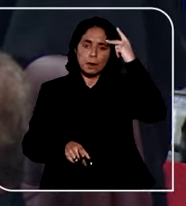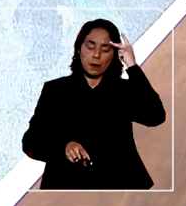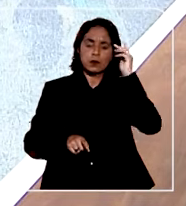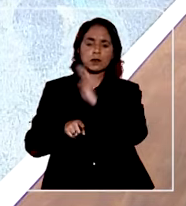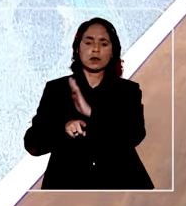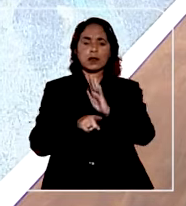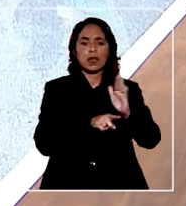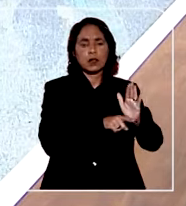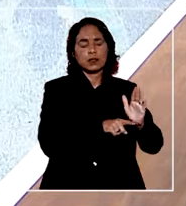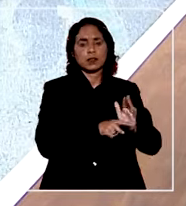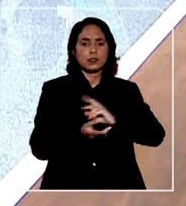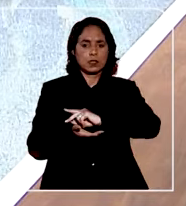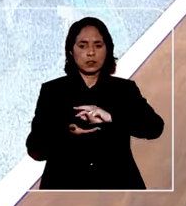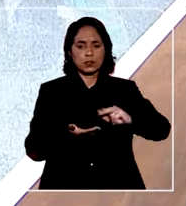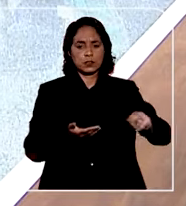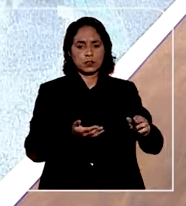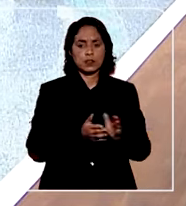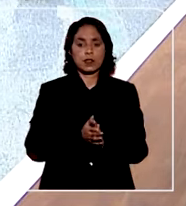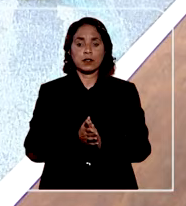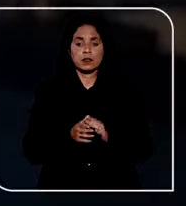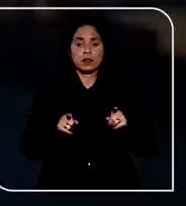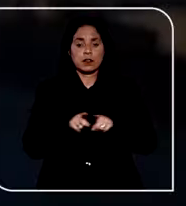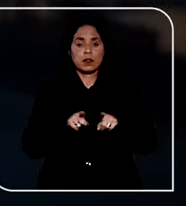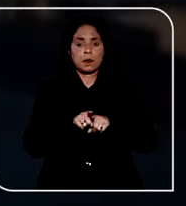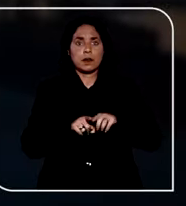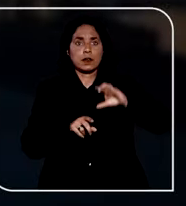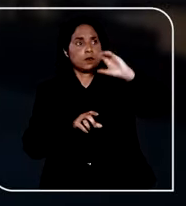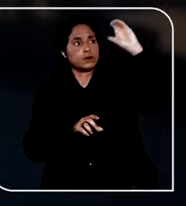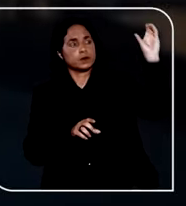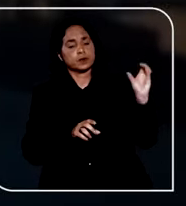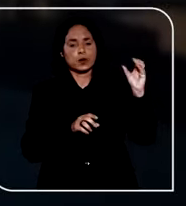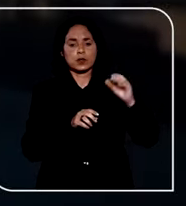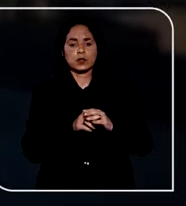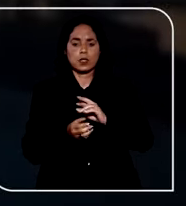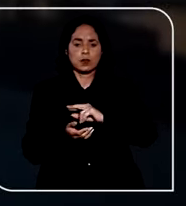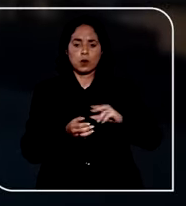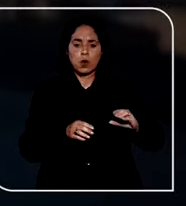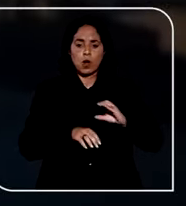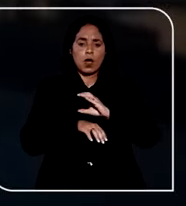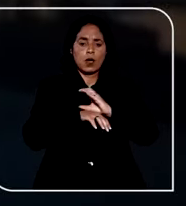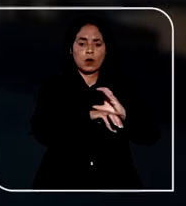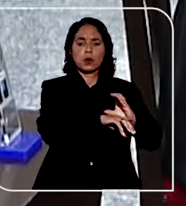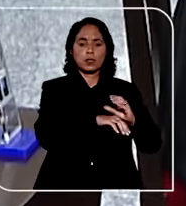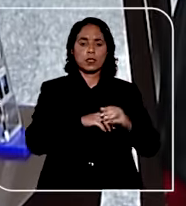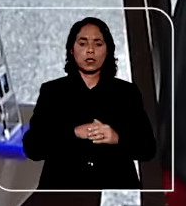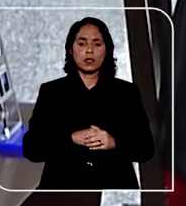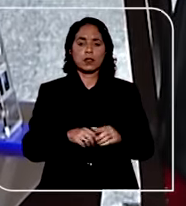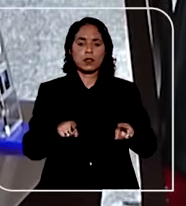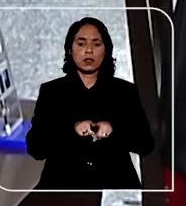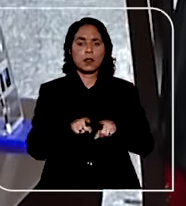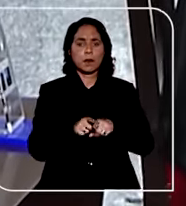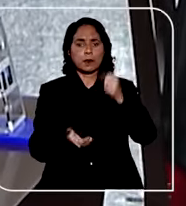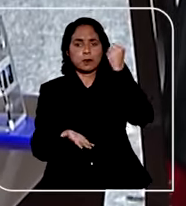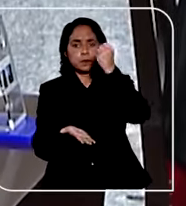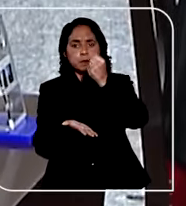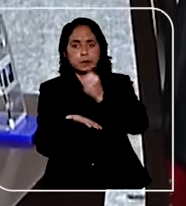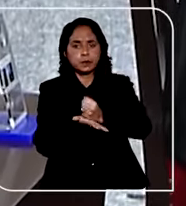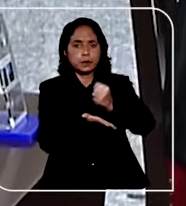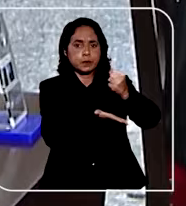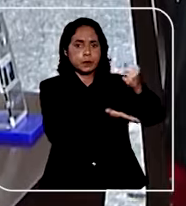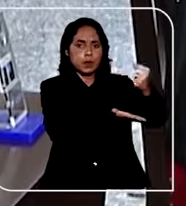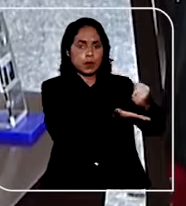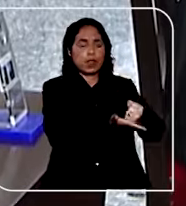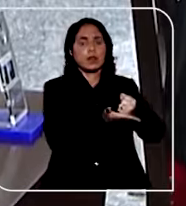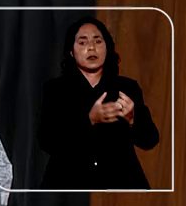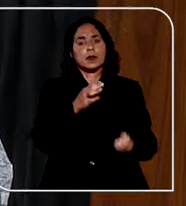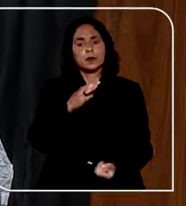tribunal um selo personalizado idealizado pela coordenadoria de multimeios do STJ e um carimbo comemorativo